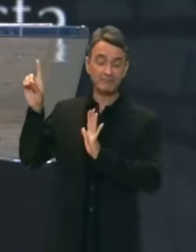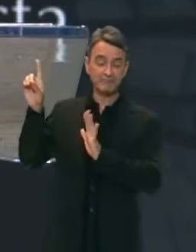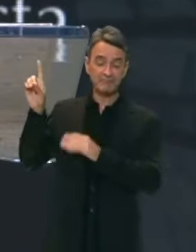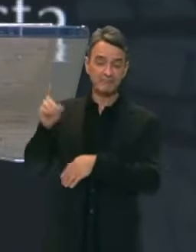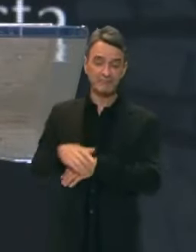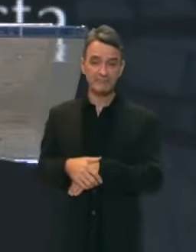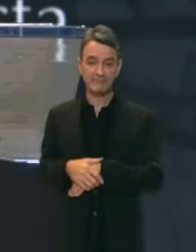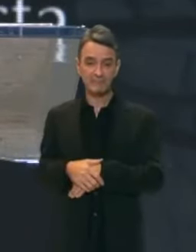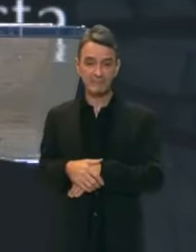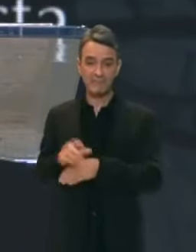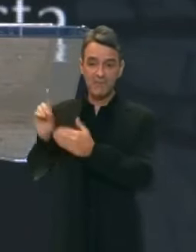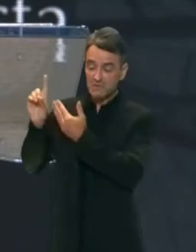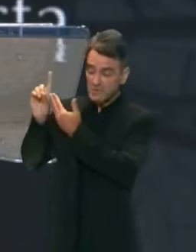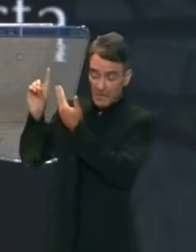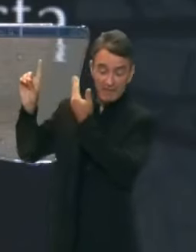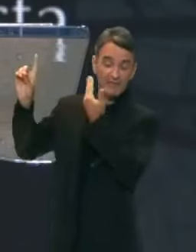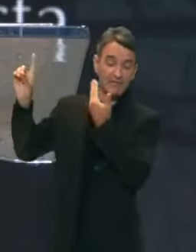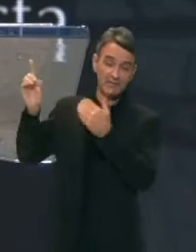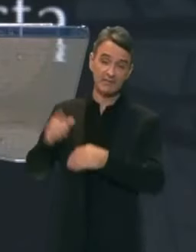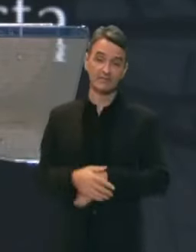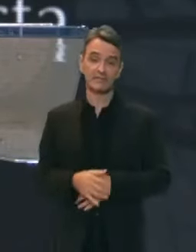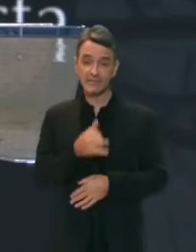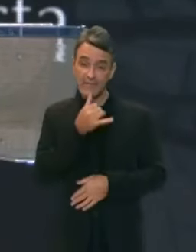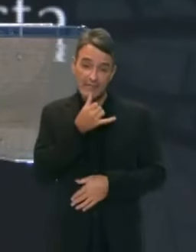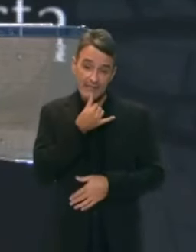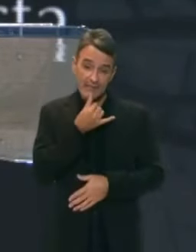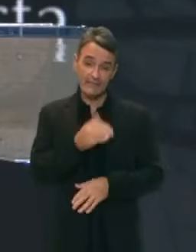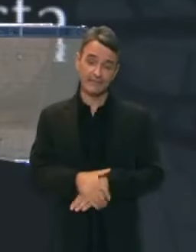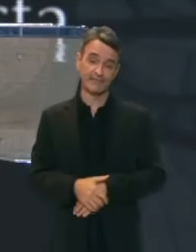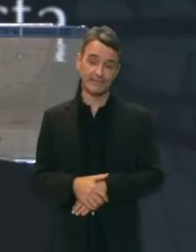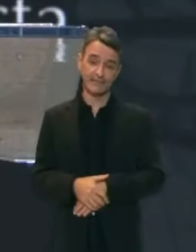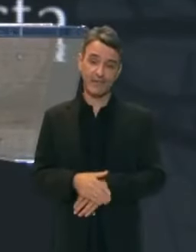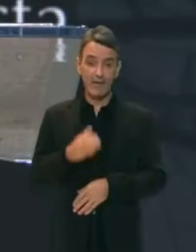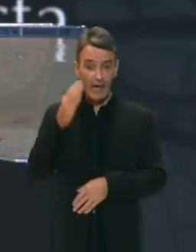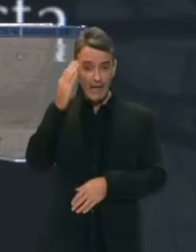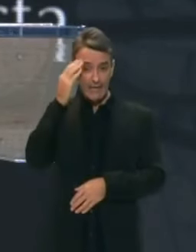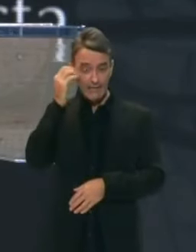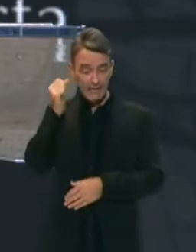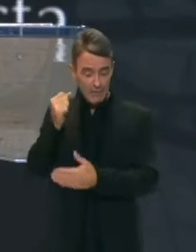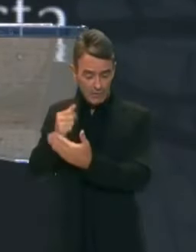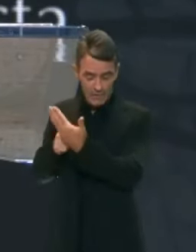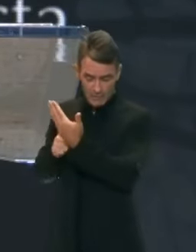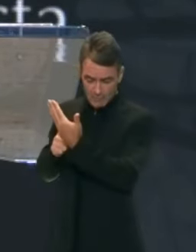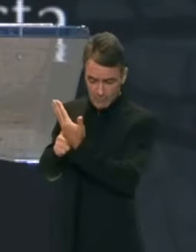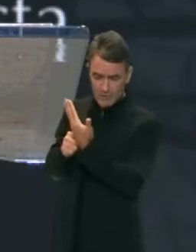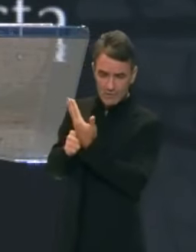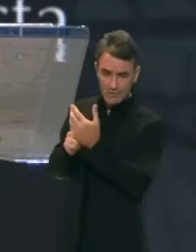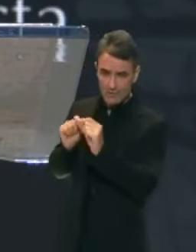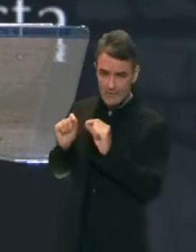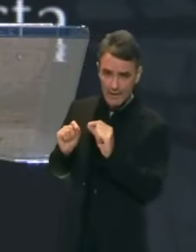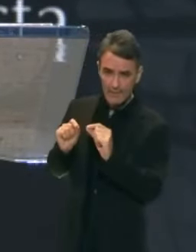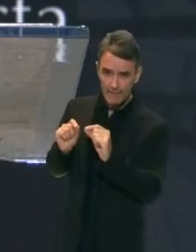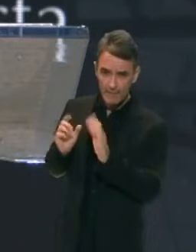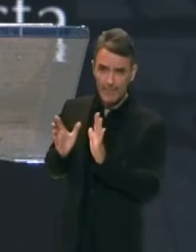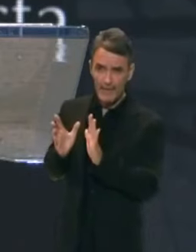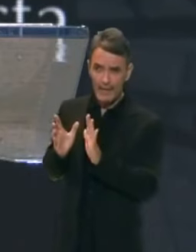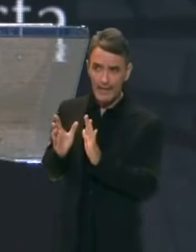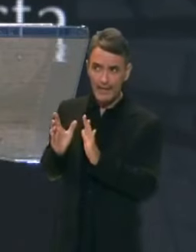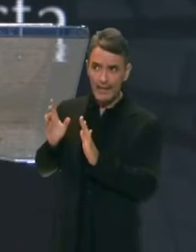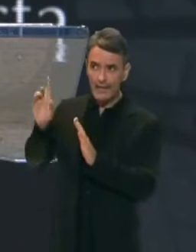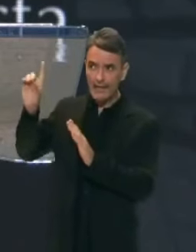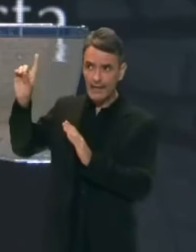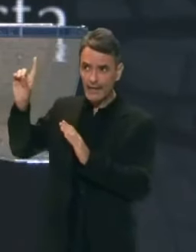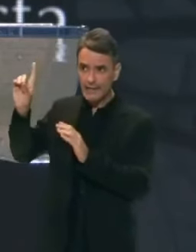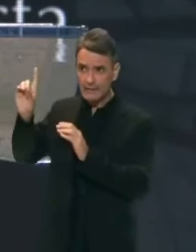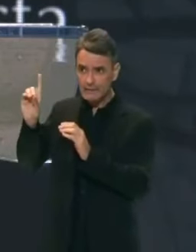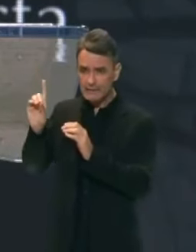Isso é muito triste, porque quando a sabedoria fala, nós nos conectamos ao Senhor, mas